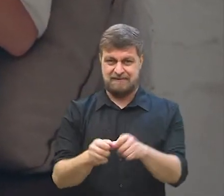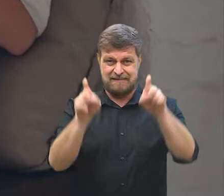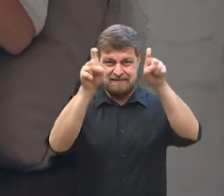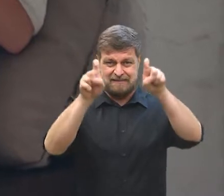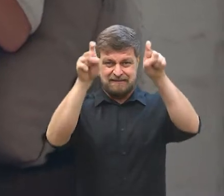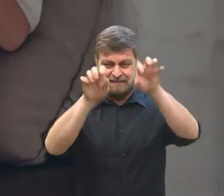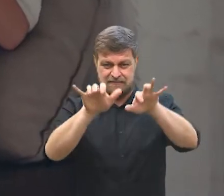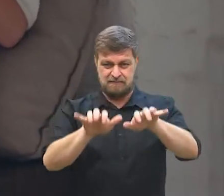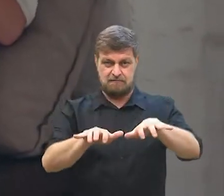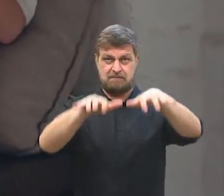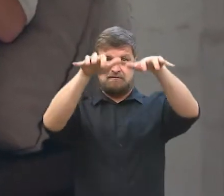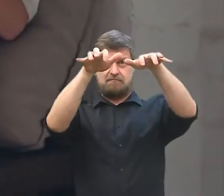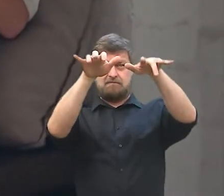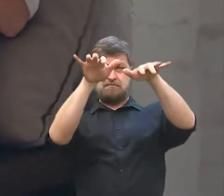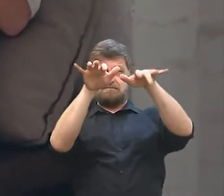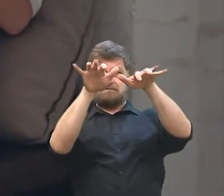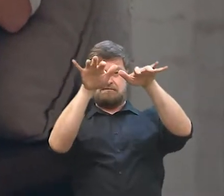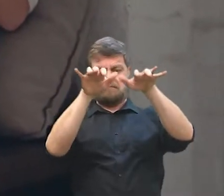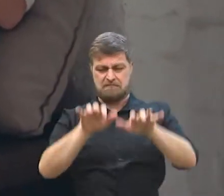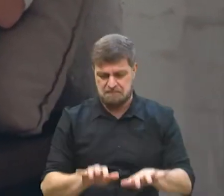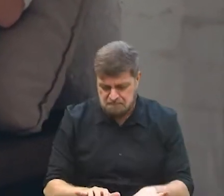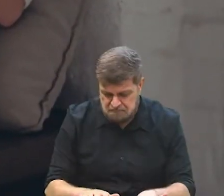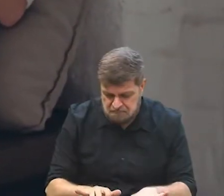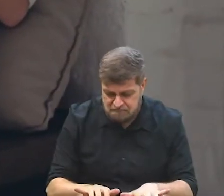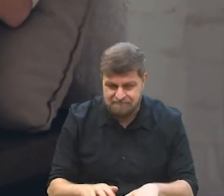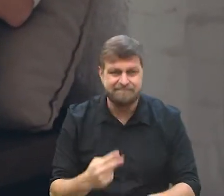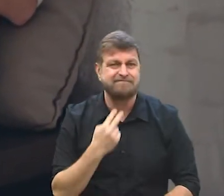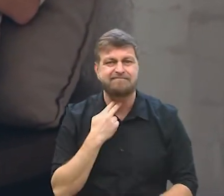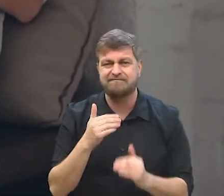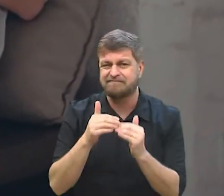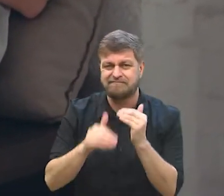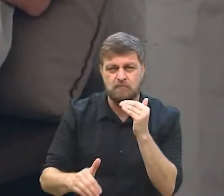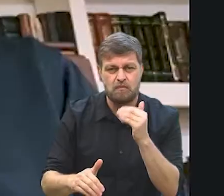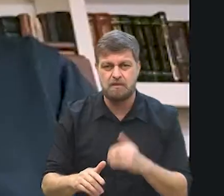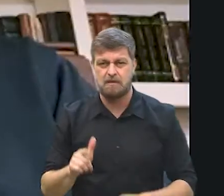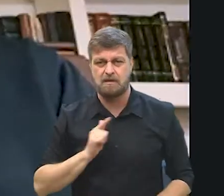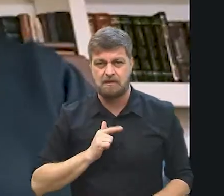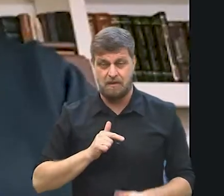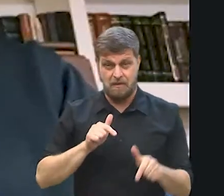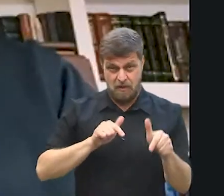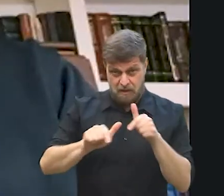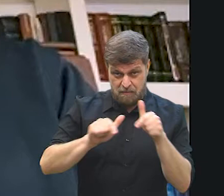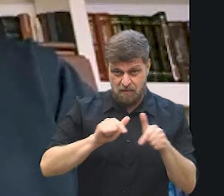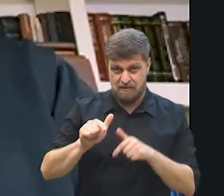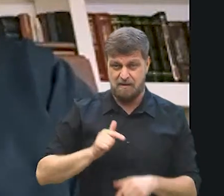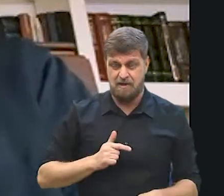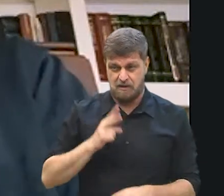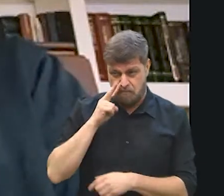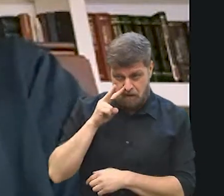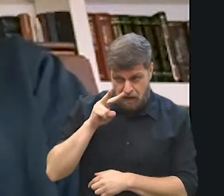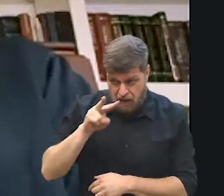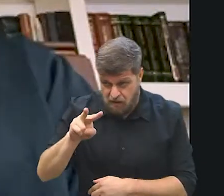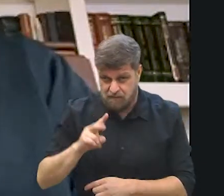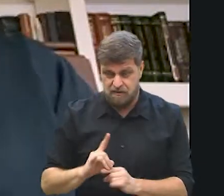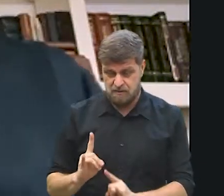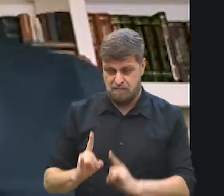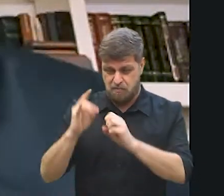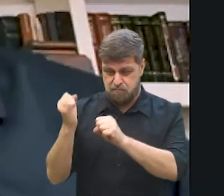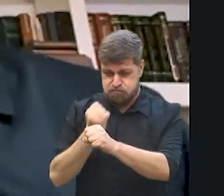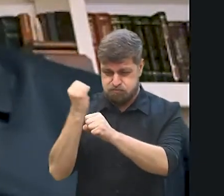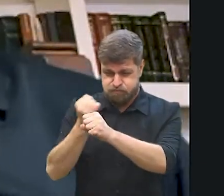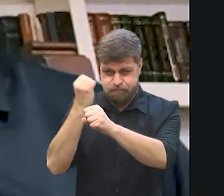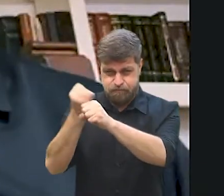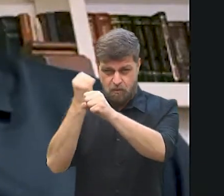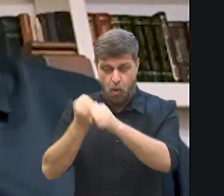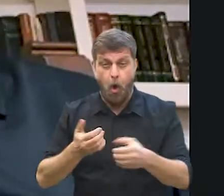computador fora de posição. E no trabalho, eu tenho acompanhado muitas construções em Campinas.